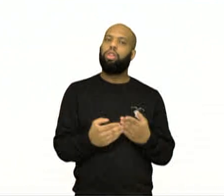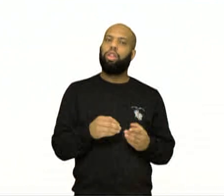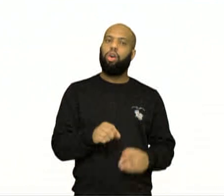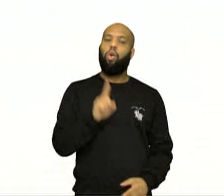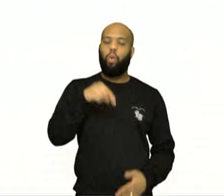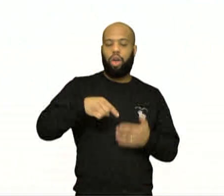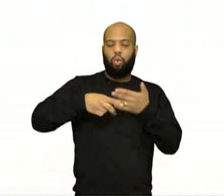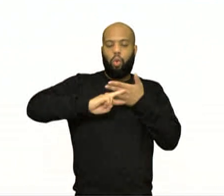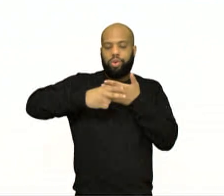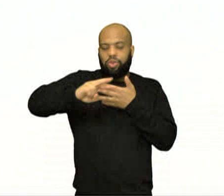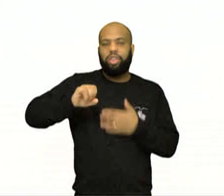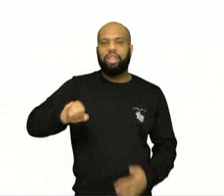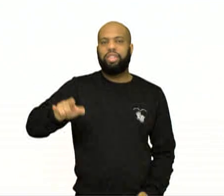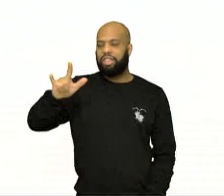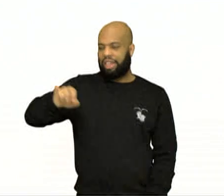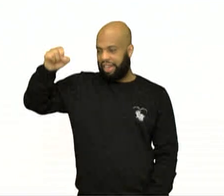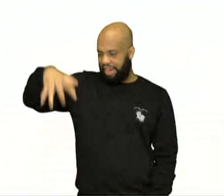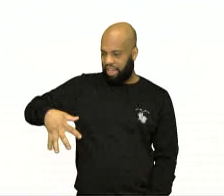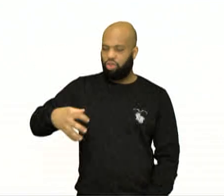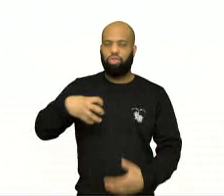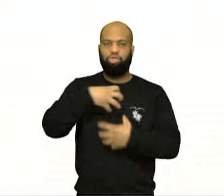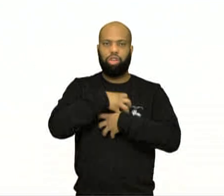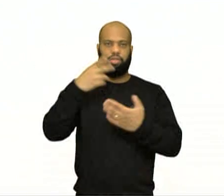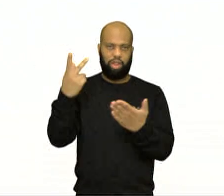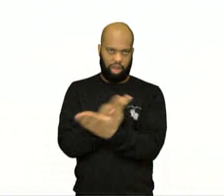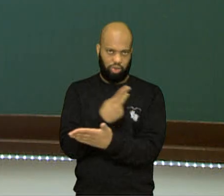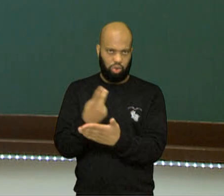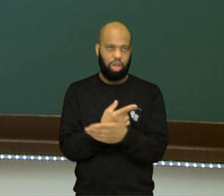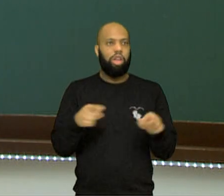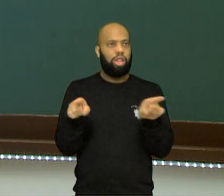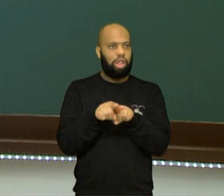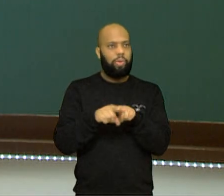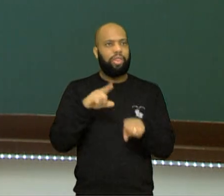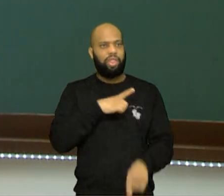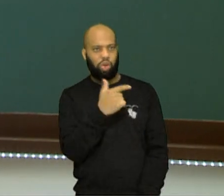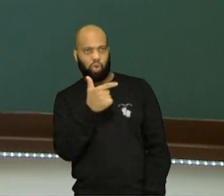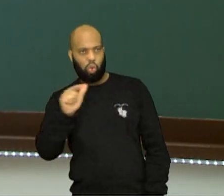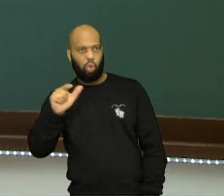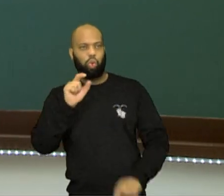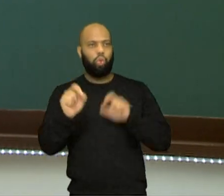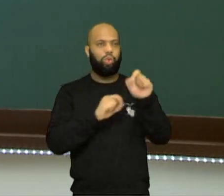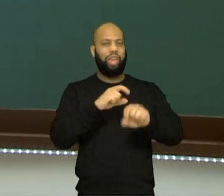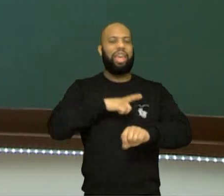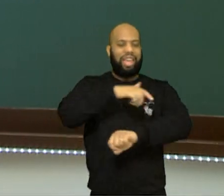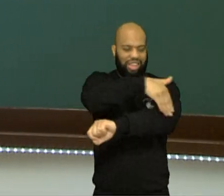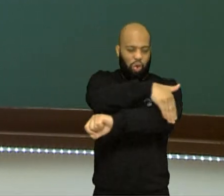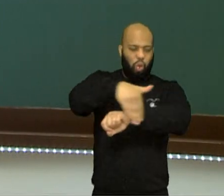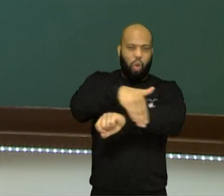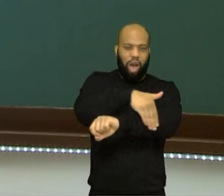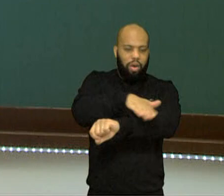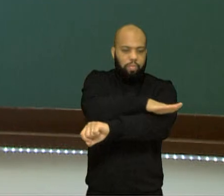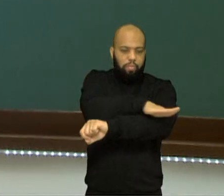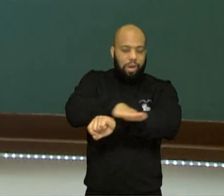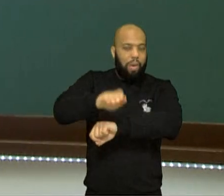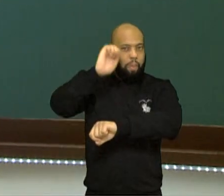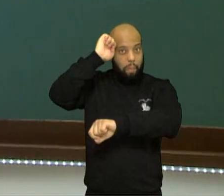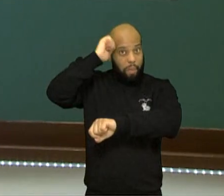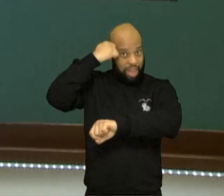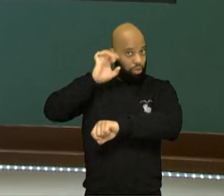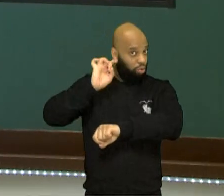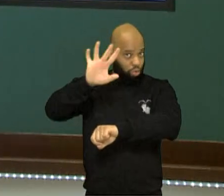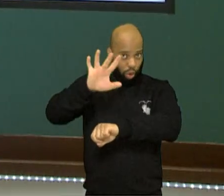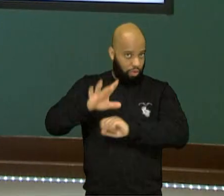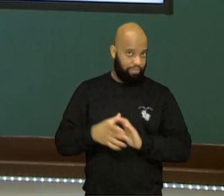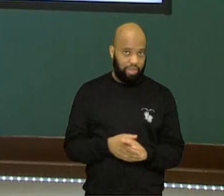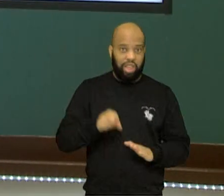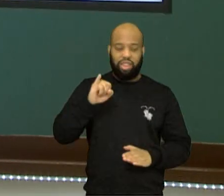descarte inadequado do lixo, certo? Outro causador é a impermeabilização do solo, que a gente falou. Se eu tenho muito